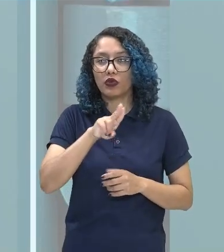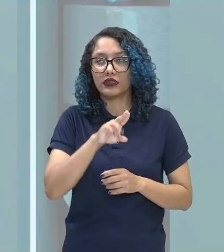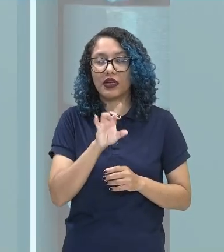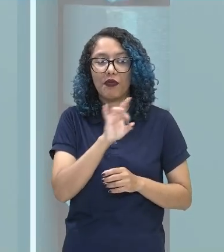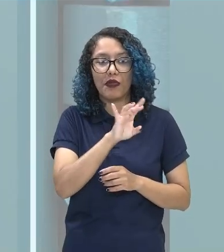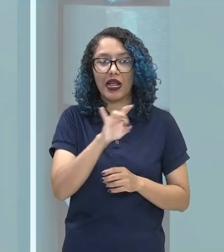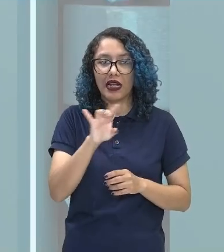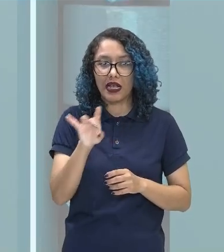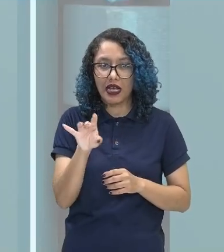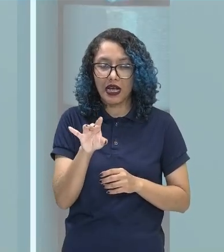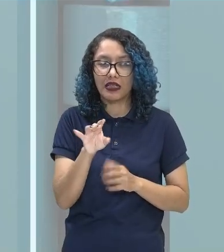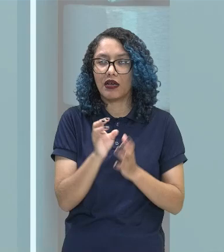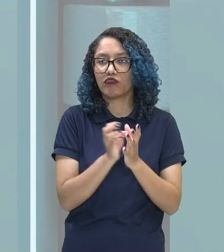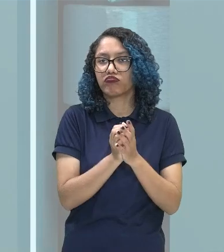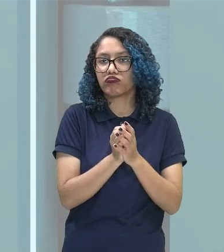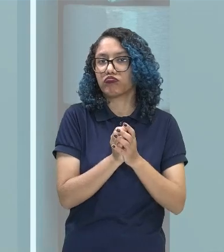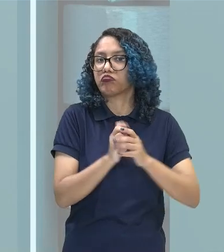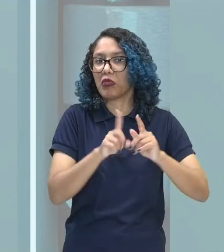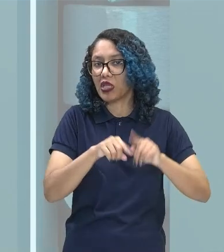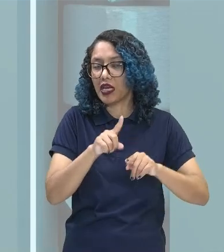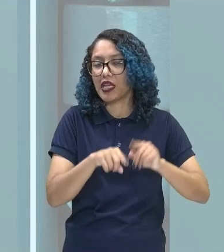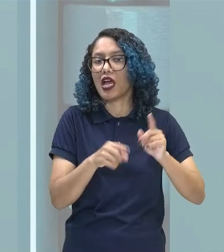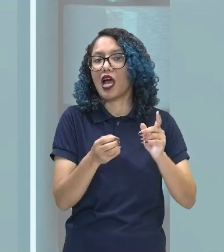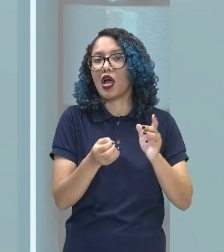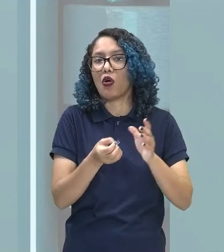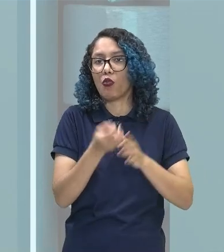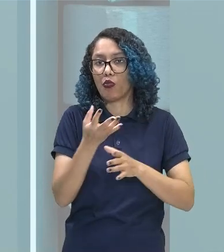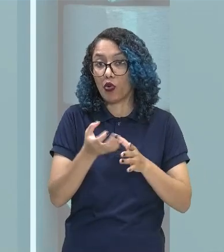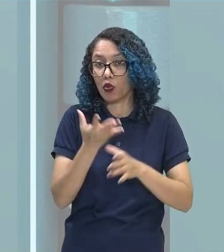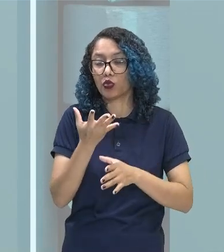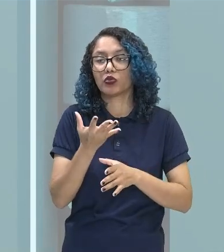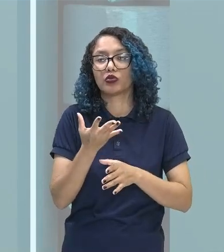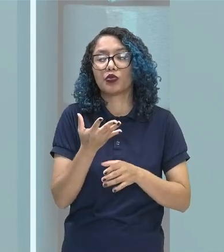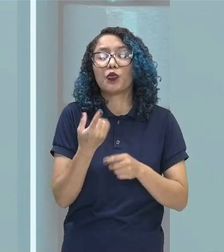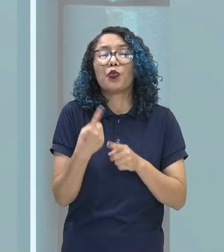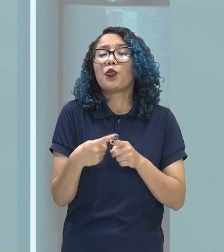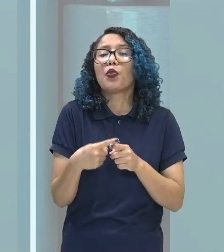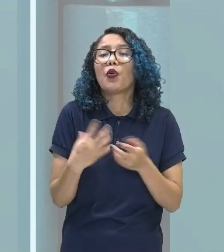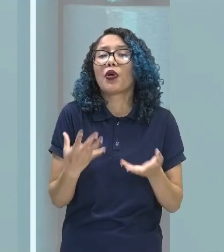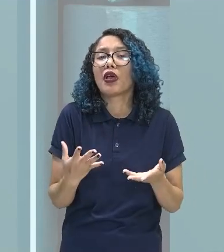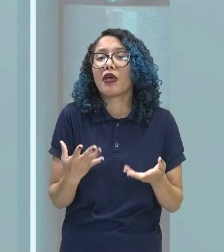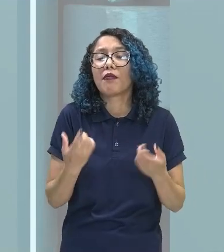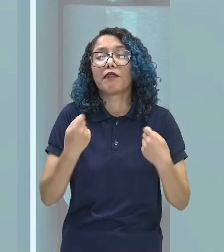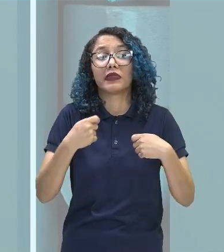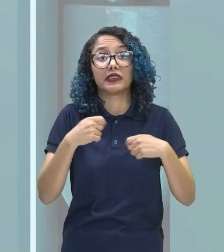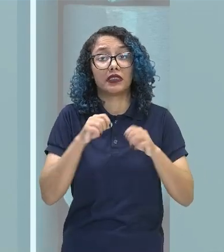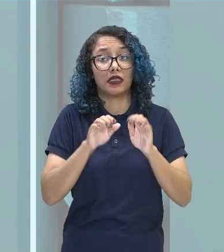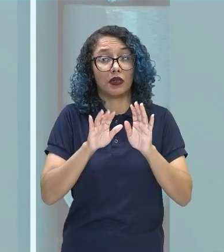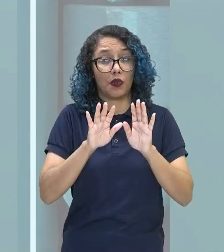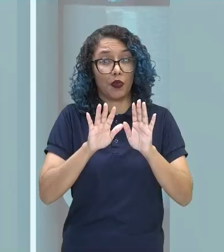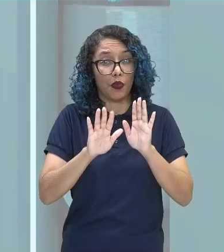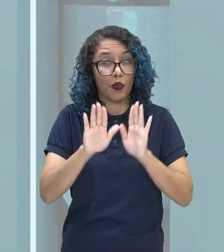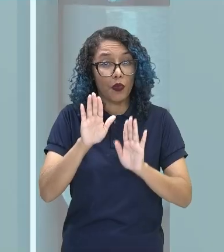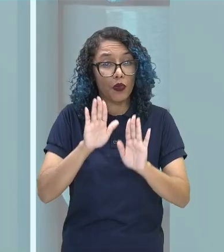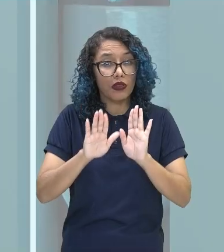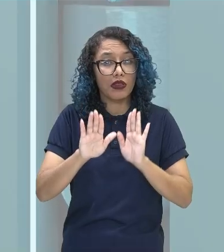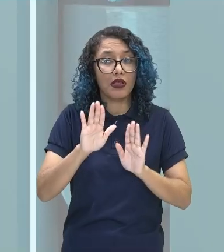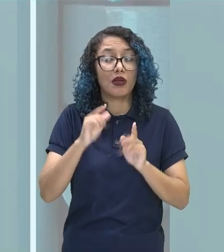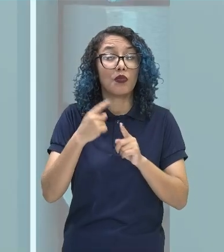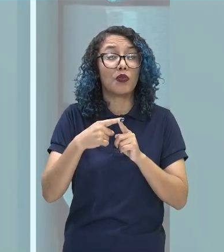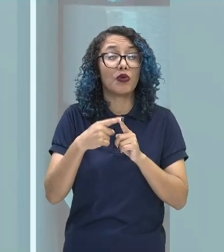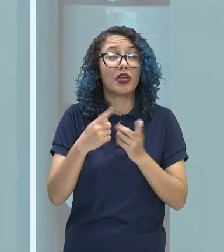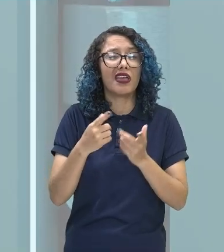né, em cada produção, que é para a gente ter mais cuidado, porque a água é fundamental na